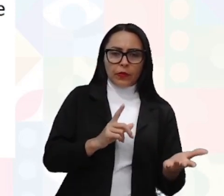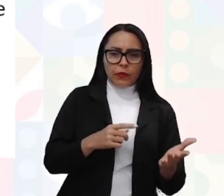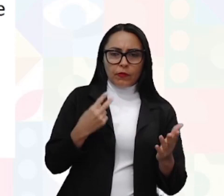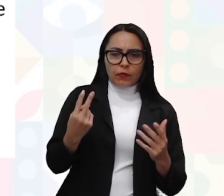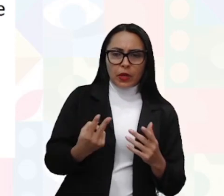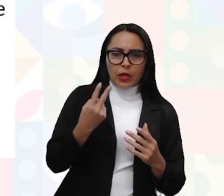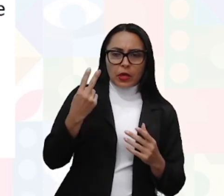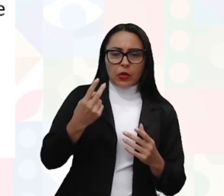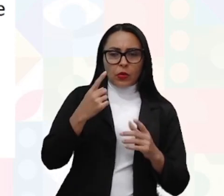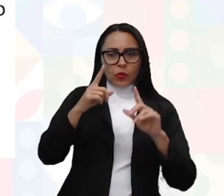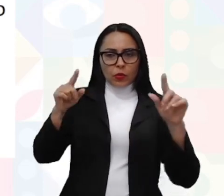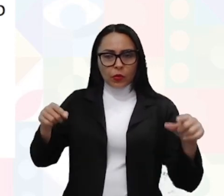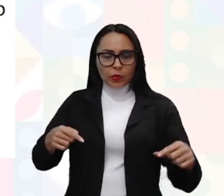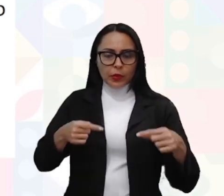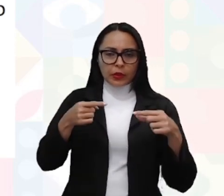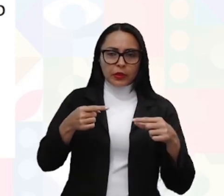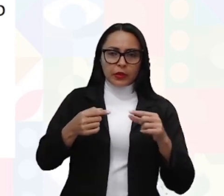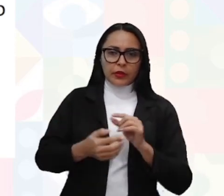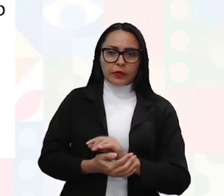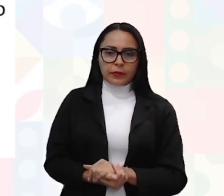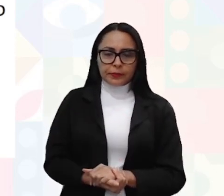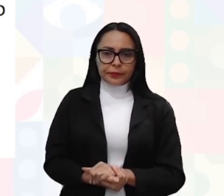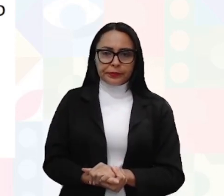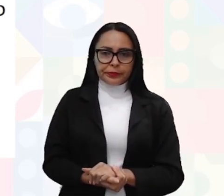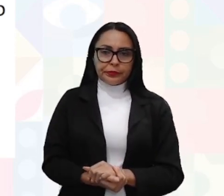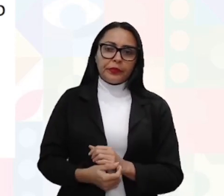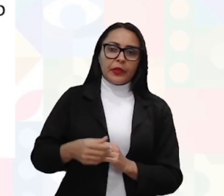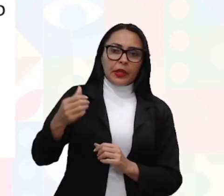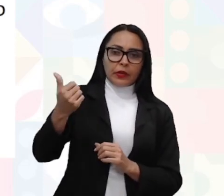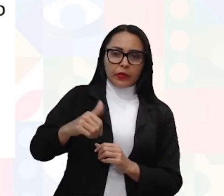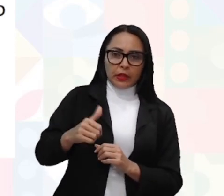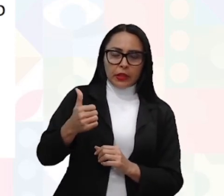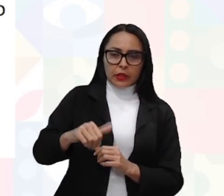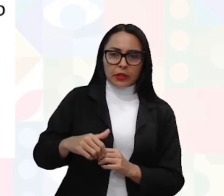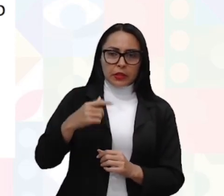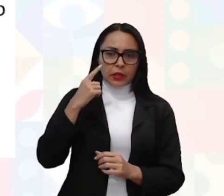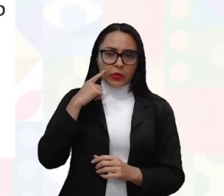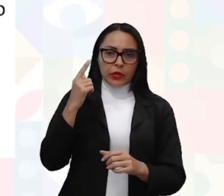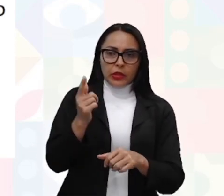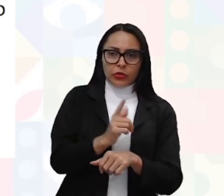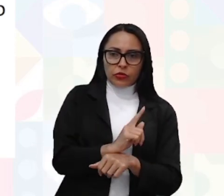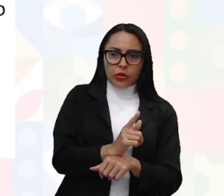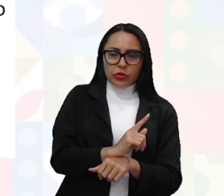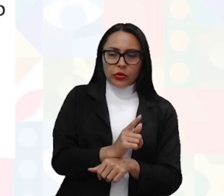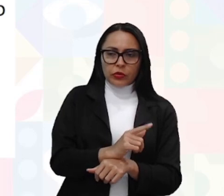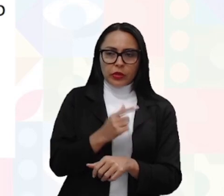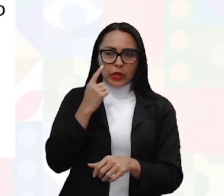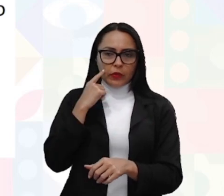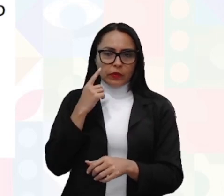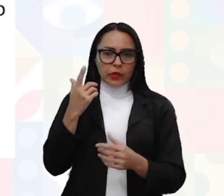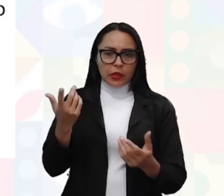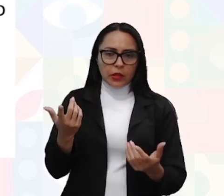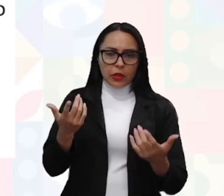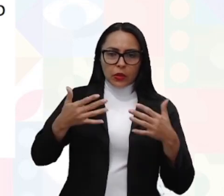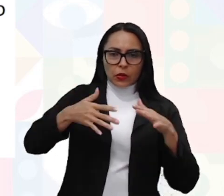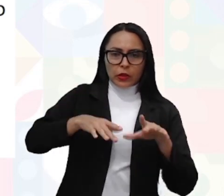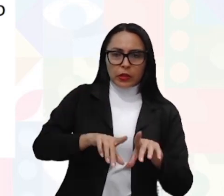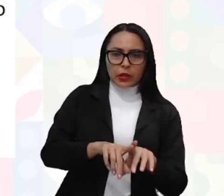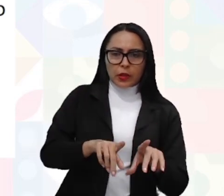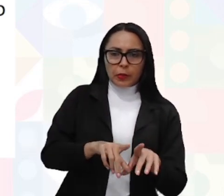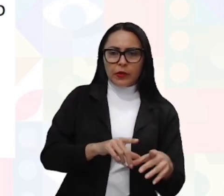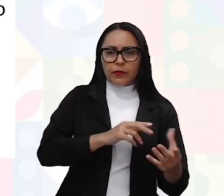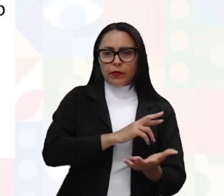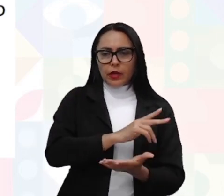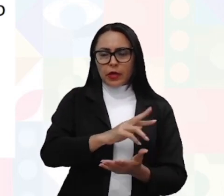pagamentos competitivos. A avaliação e a gestão desses fornecedores devem incluir os diversos órgãos